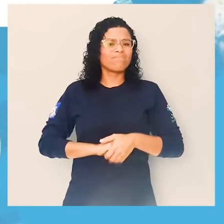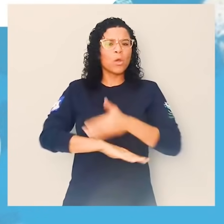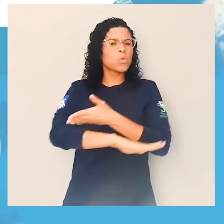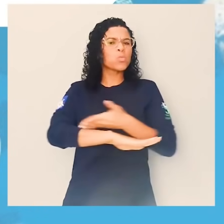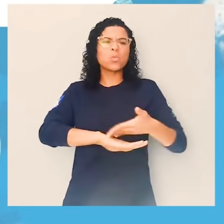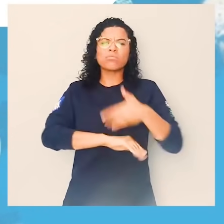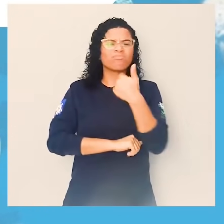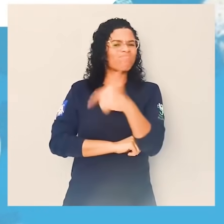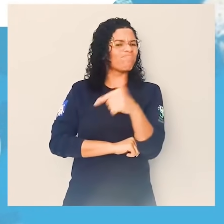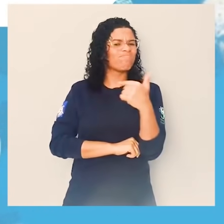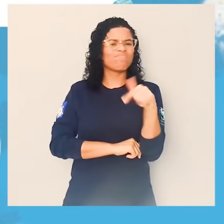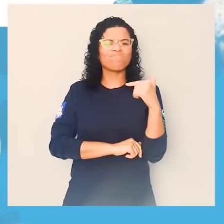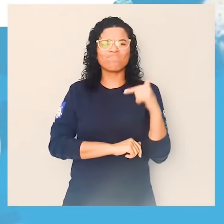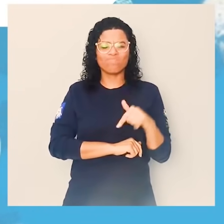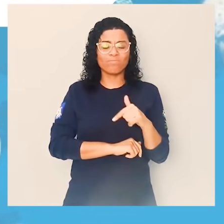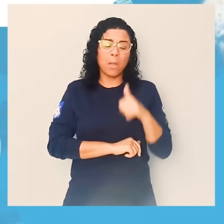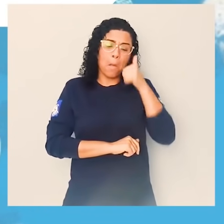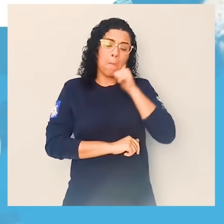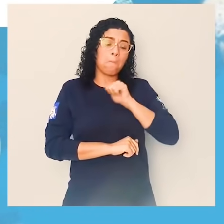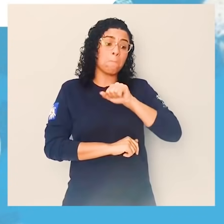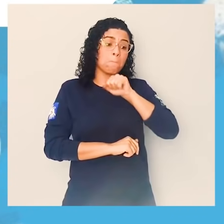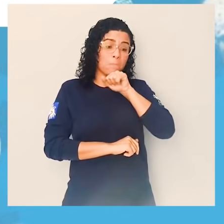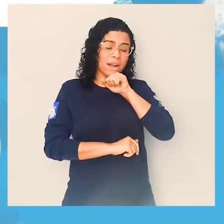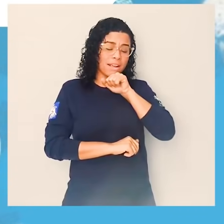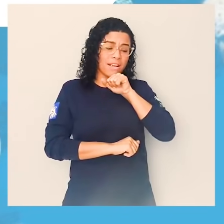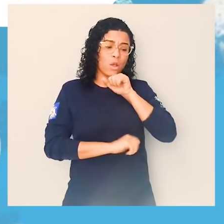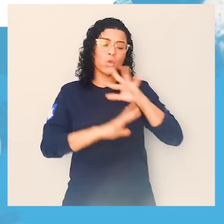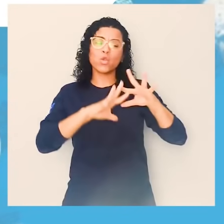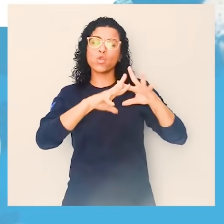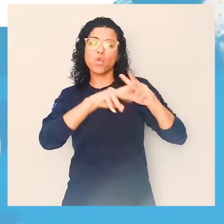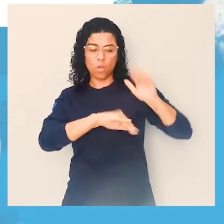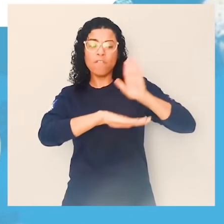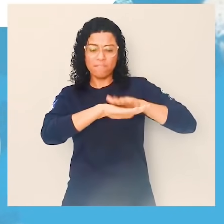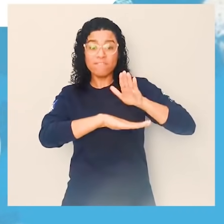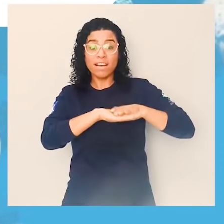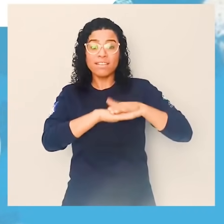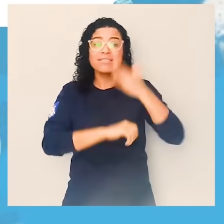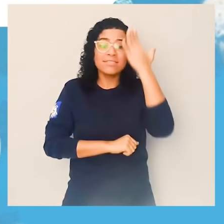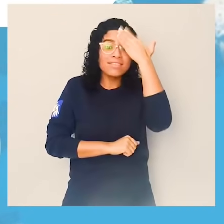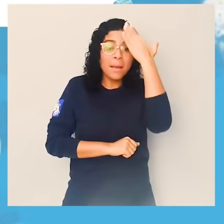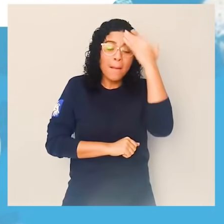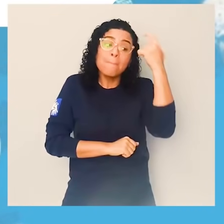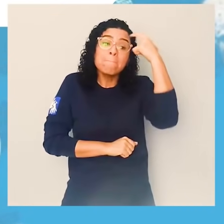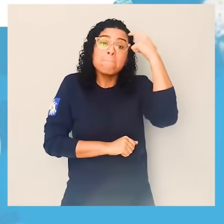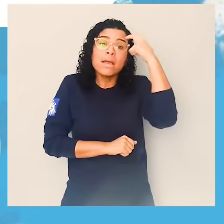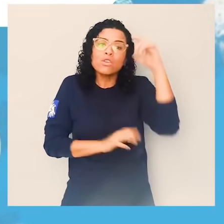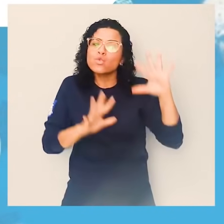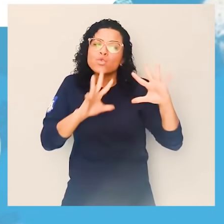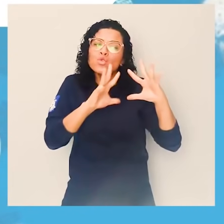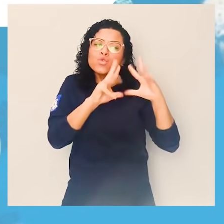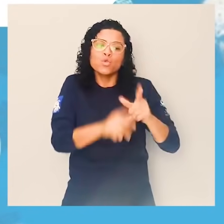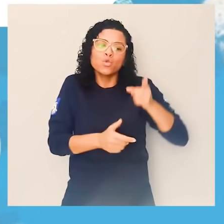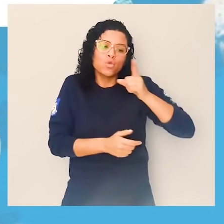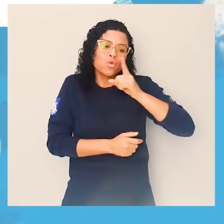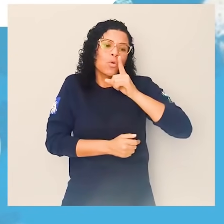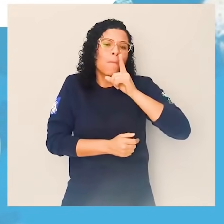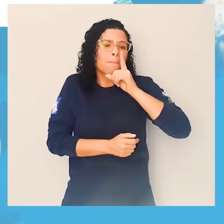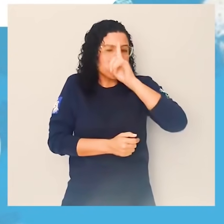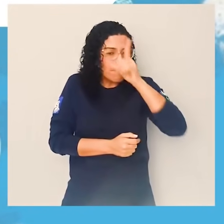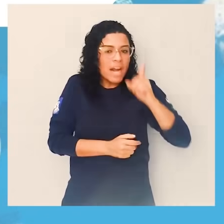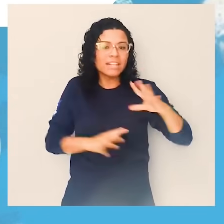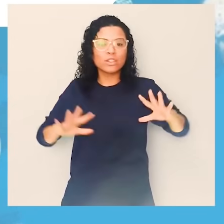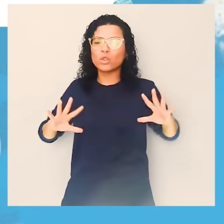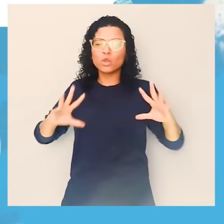mimado, daqueles que as mães deles fazem todas as vontades e eles ficam pensando que são os donos do